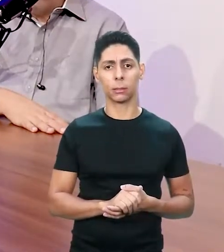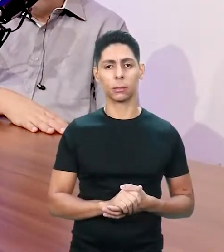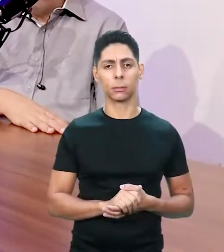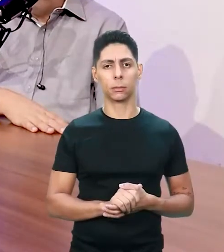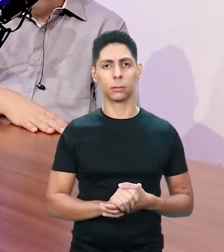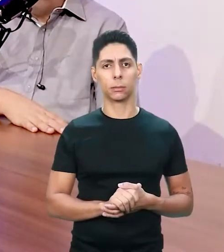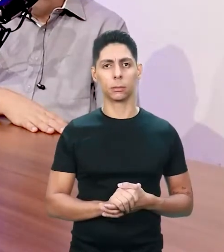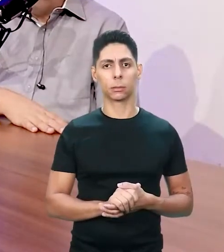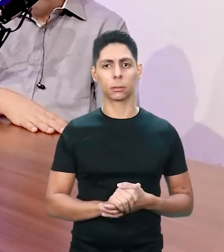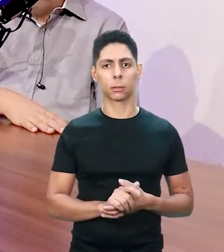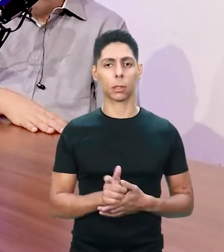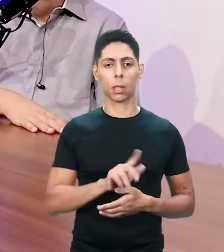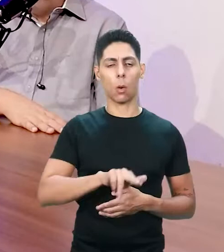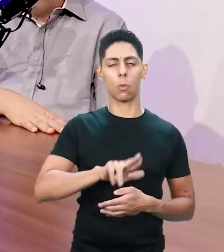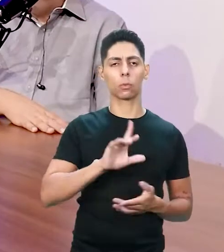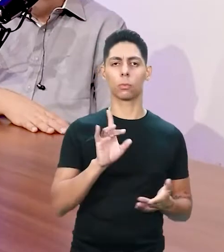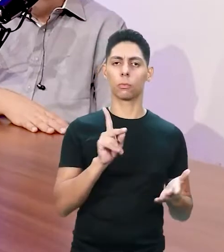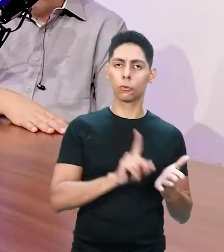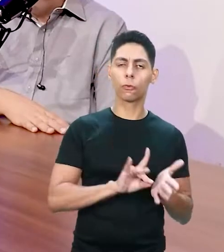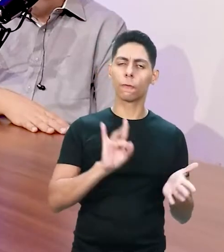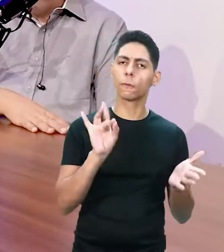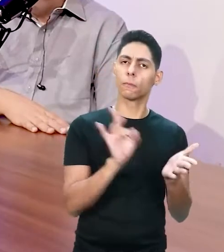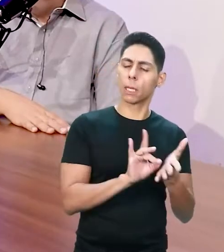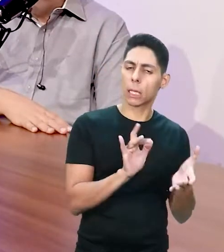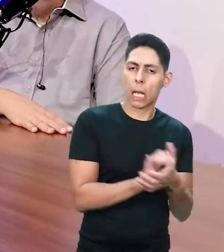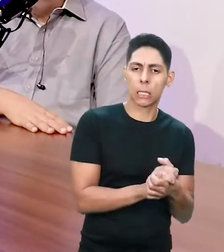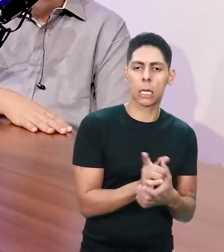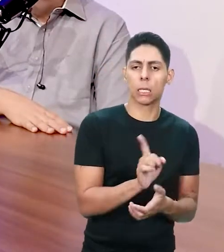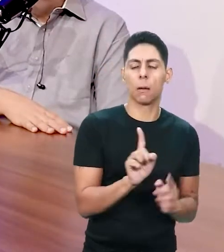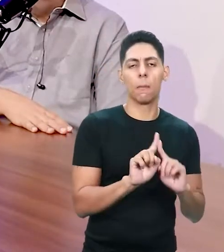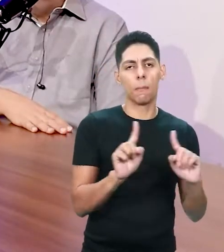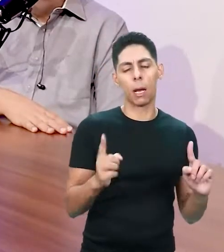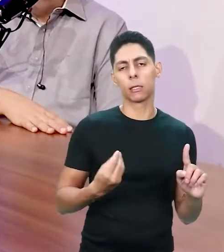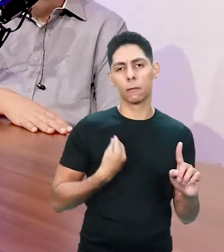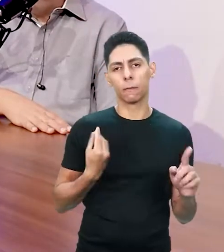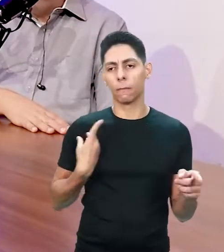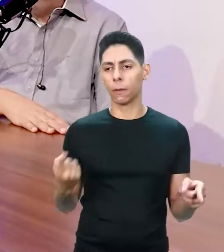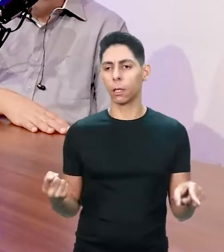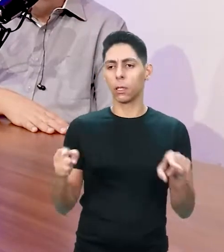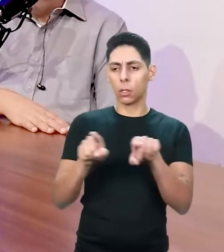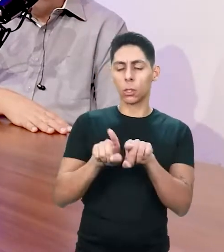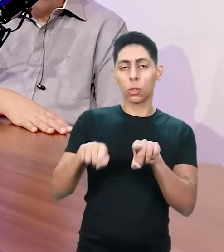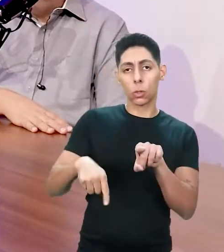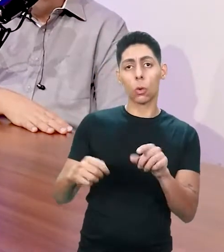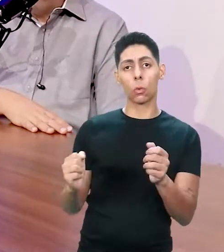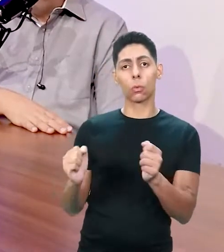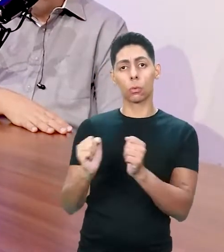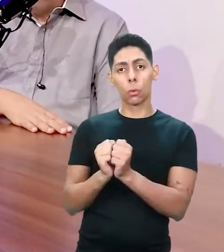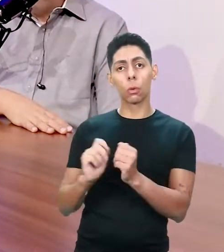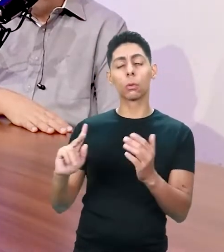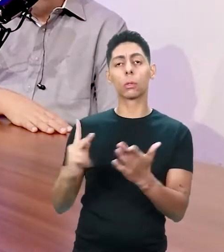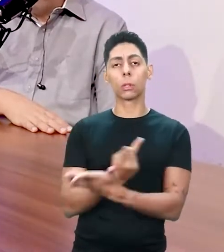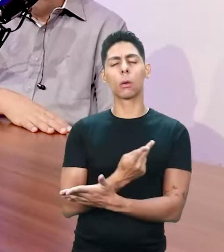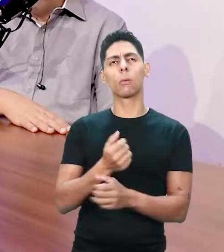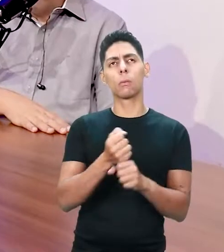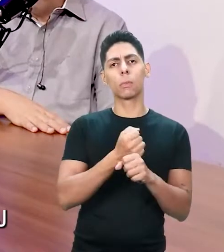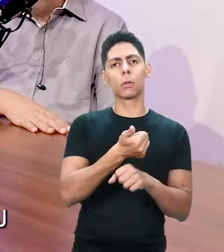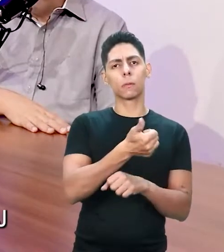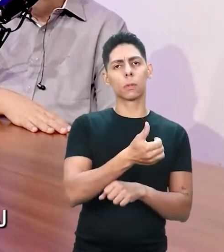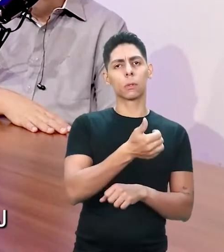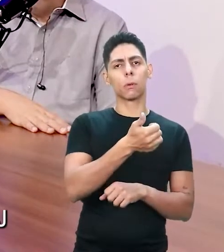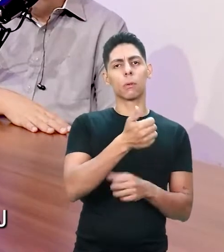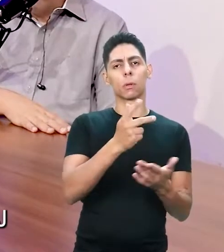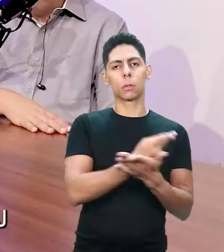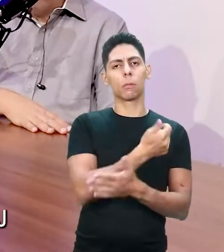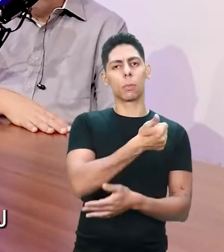somos oficialmente casados, mas de viver junto com a Maísa, isso aconteceu em 84. Ainda